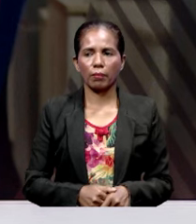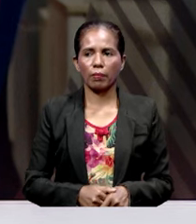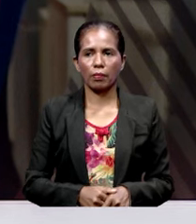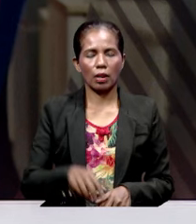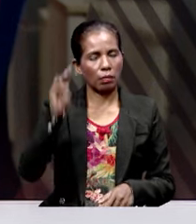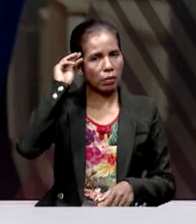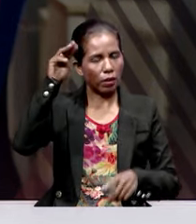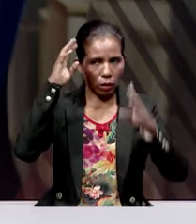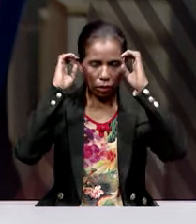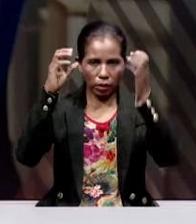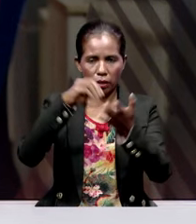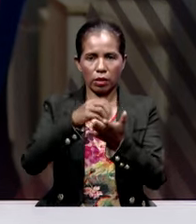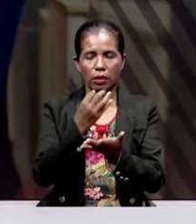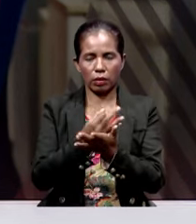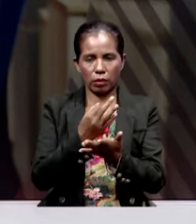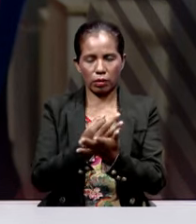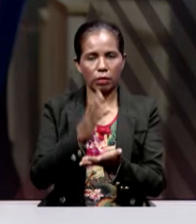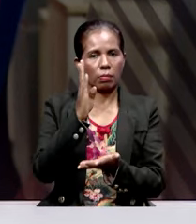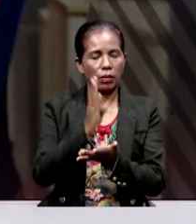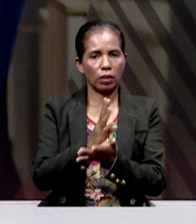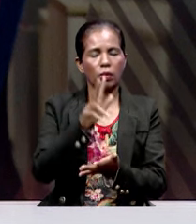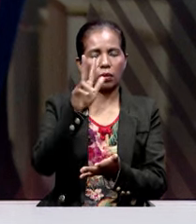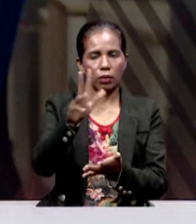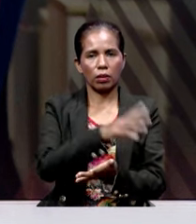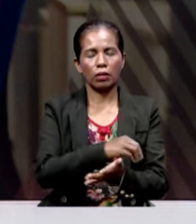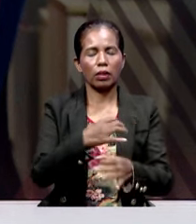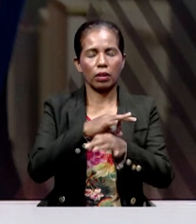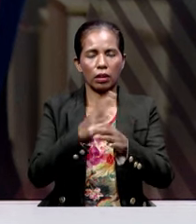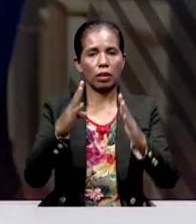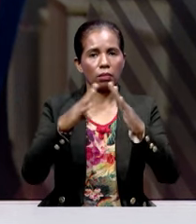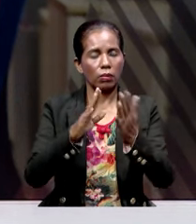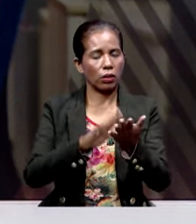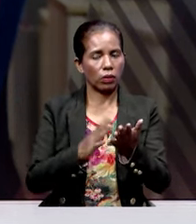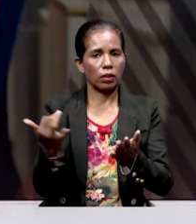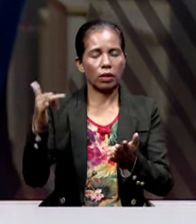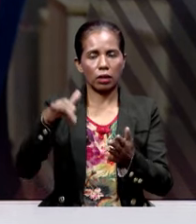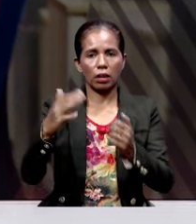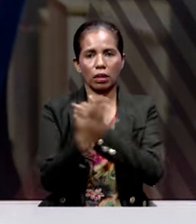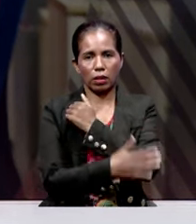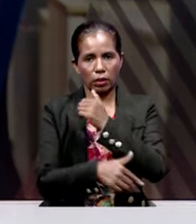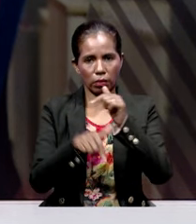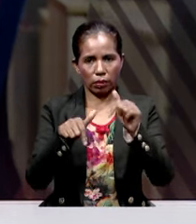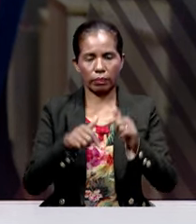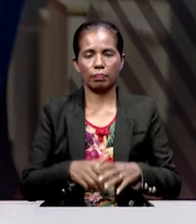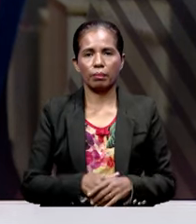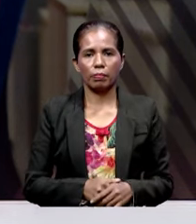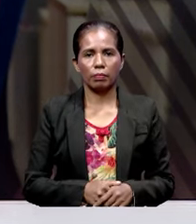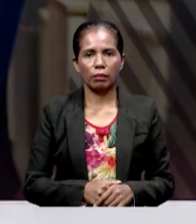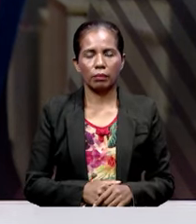Ministério da Educação prevê orçamento 1 milhão todo o leu a toda a escola Cira e a Railara.